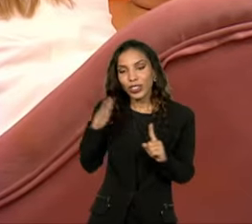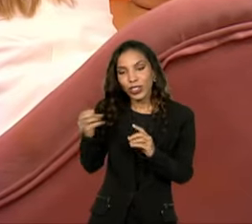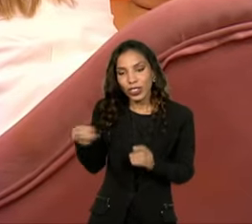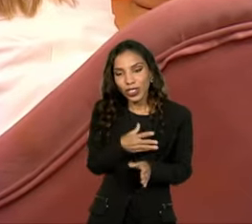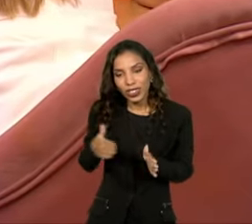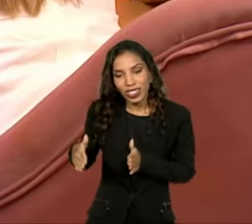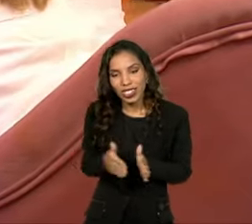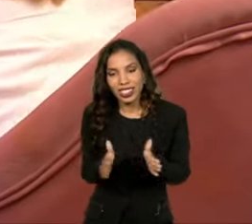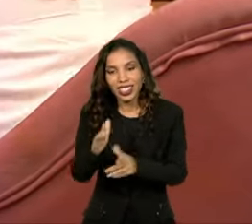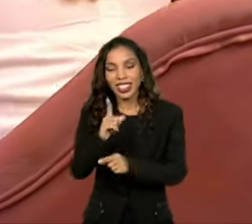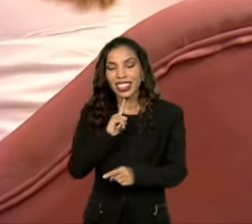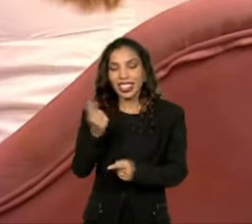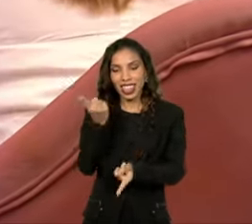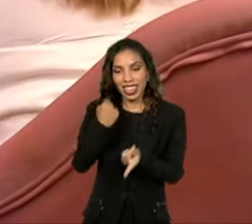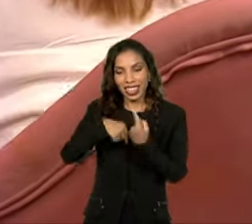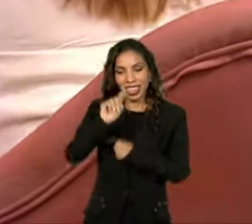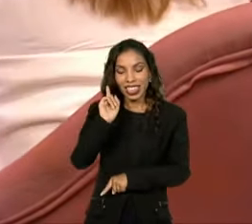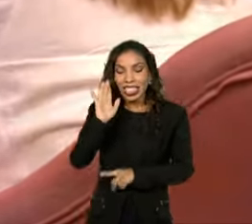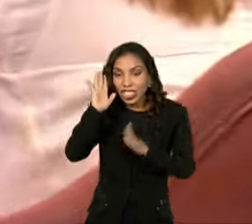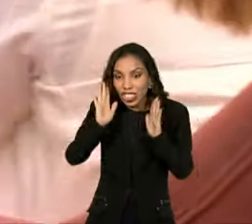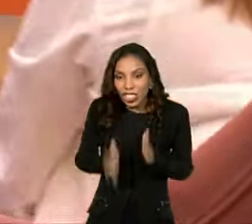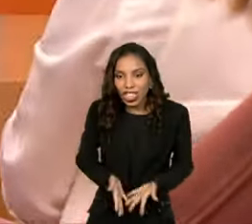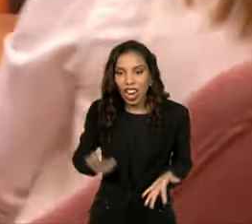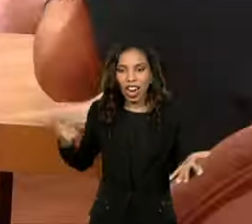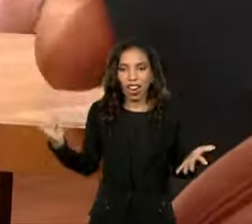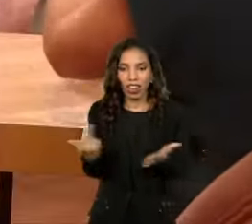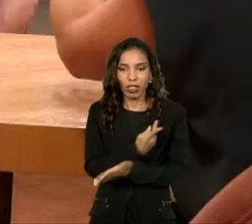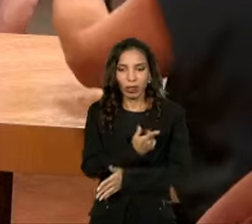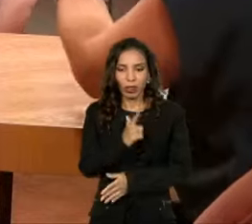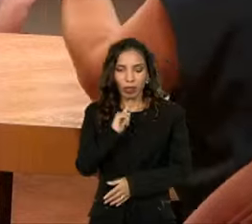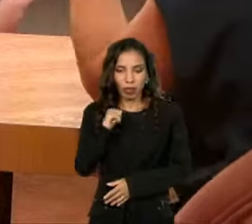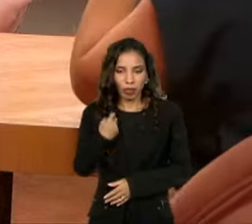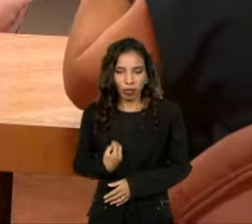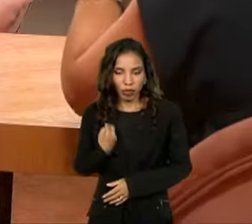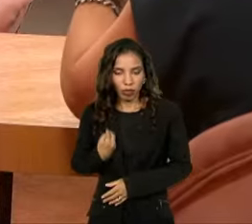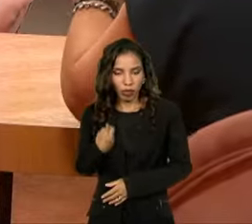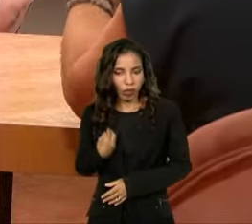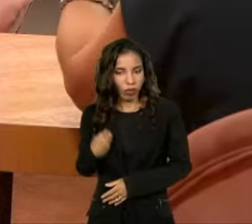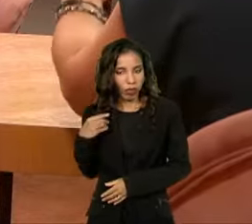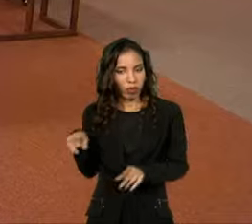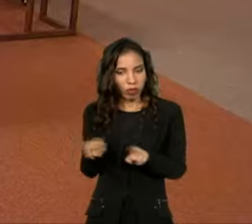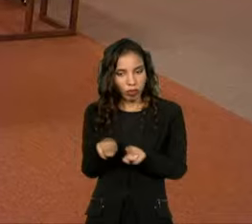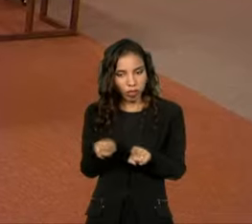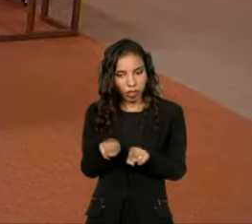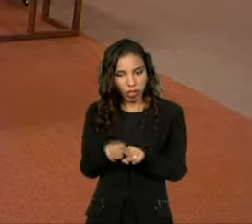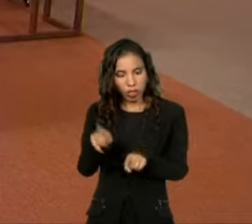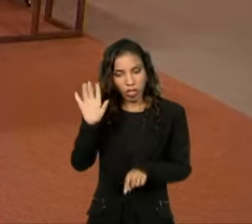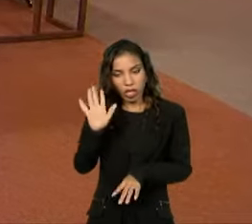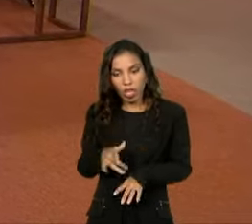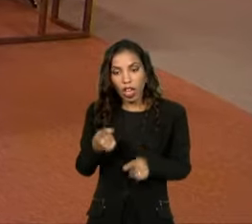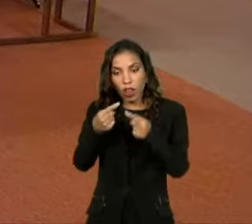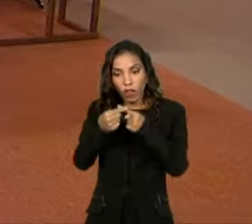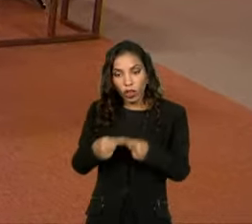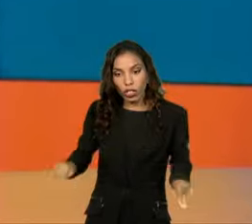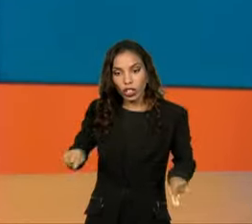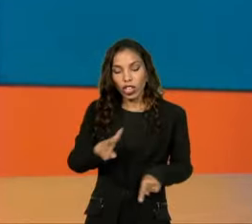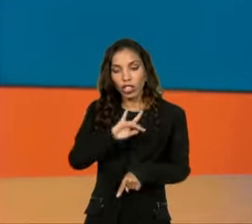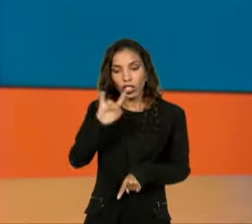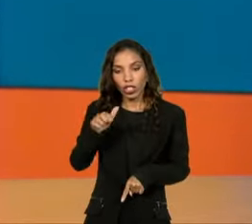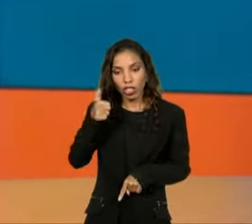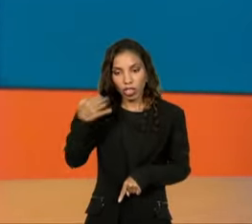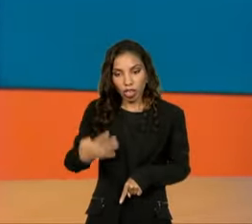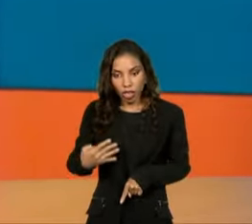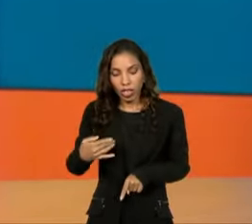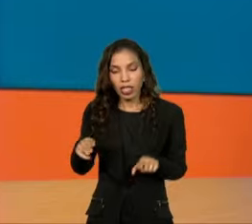muita onda, garota. Já rolou. Ficou, né? O convite pra galera escutar, né? Vou estrear no dia 14. Por favor. Na estreia,